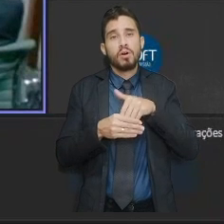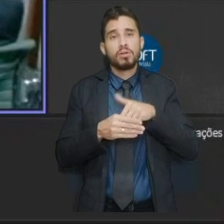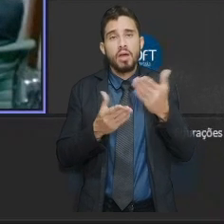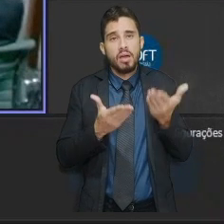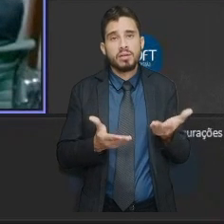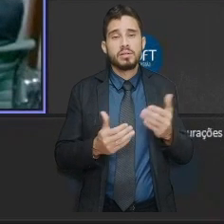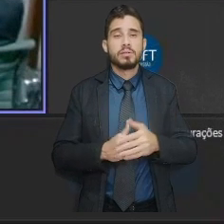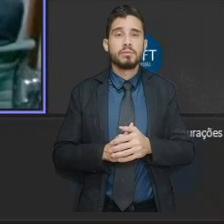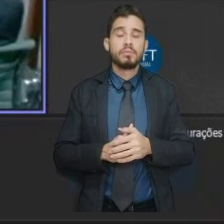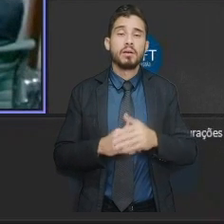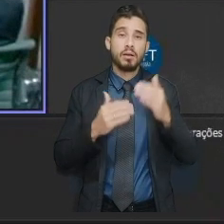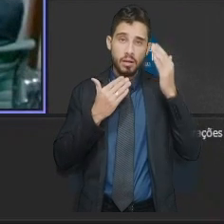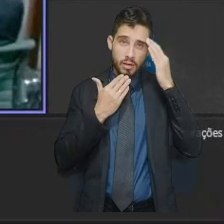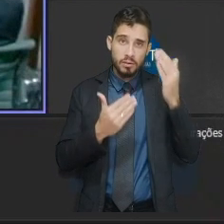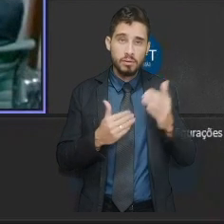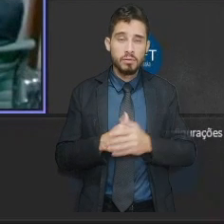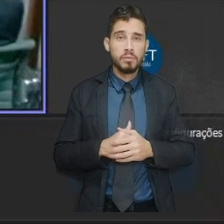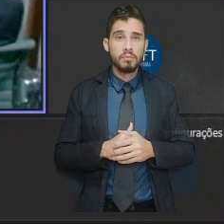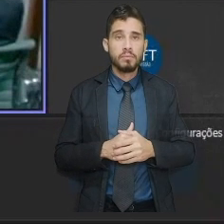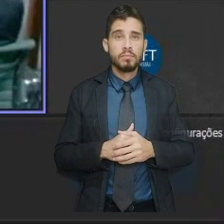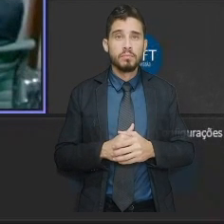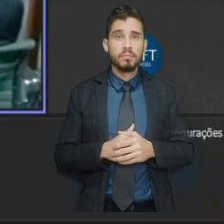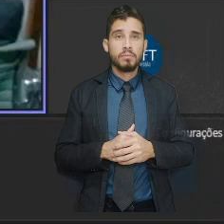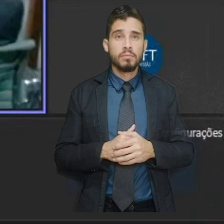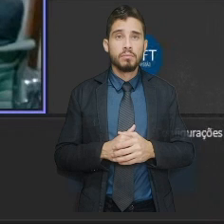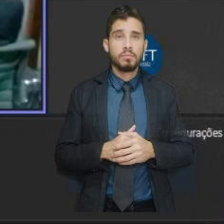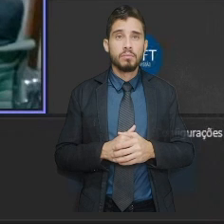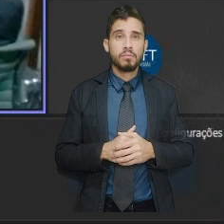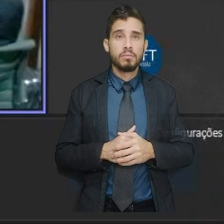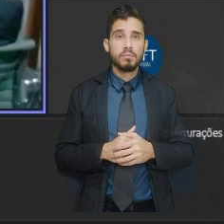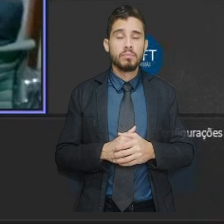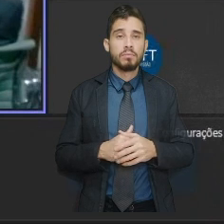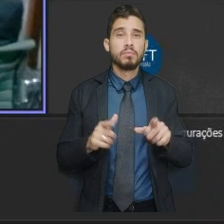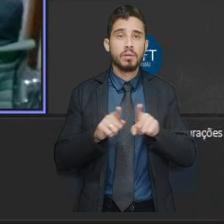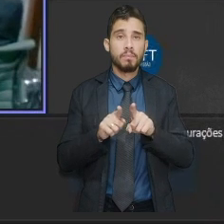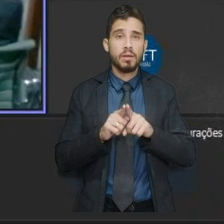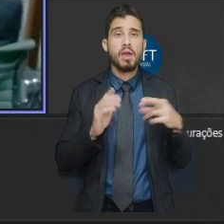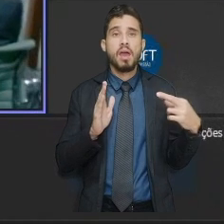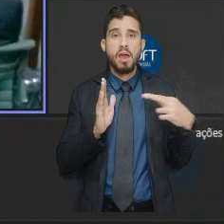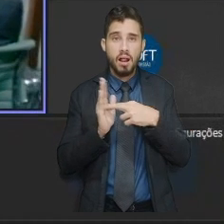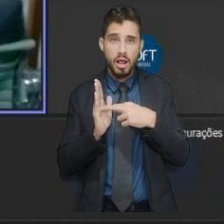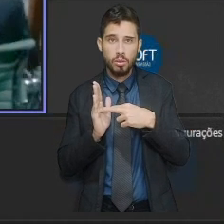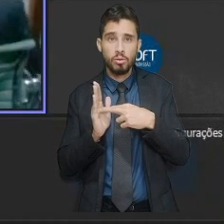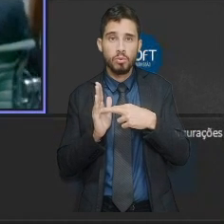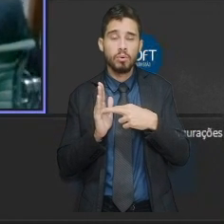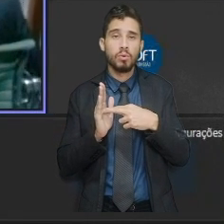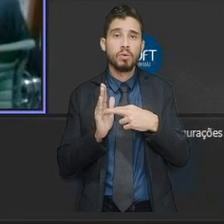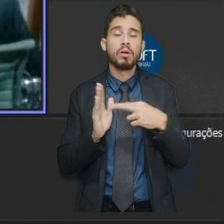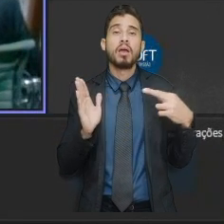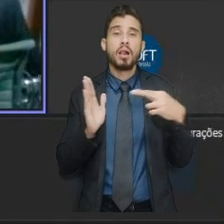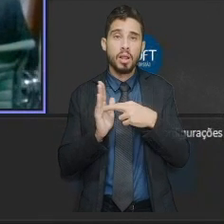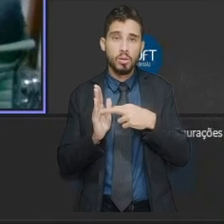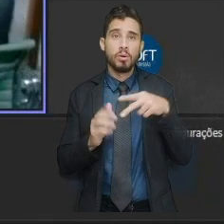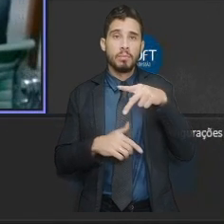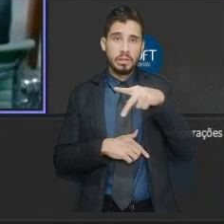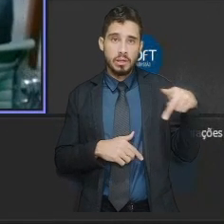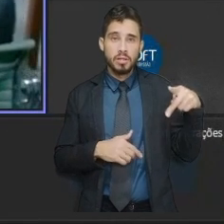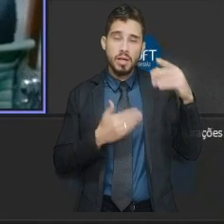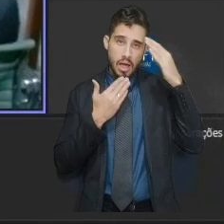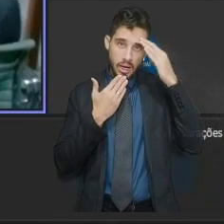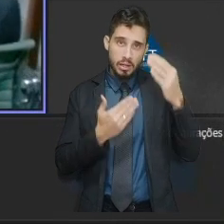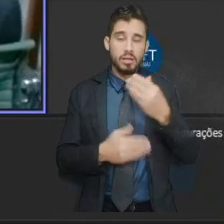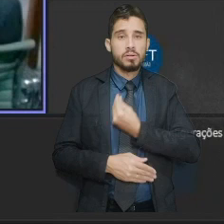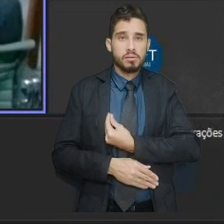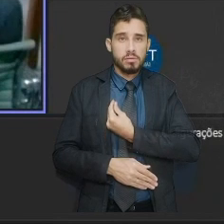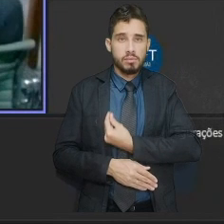agravo interno. É o voto. Agradeço, Vossa Excelência. Desembargador Stock. Senhor Vereador, relator. Agradeço ao desembargador de Aulas.